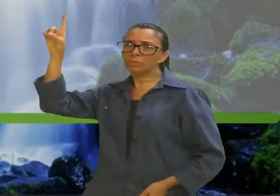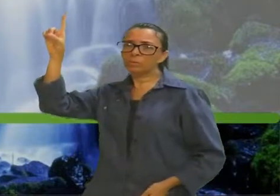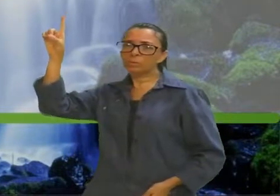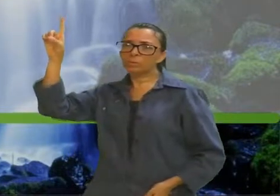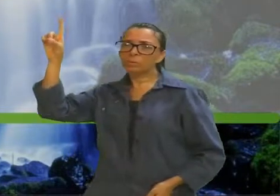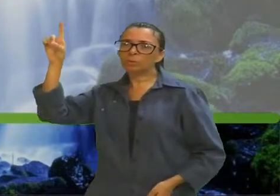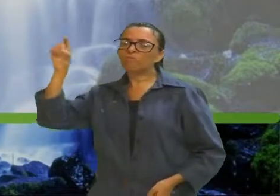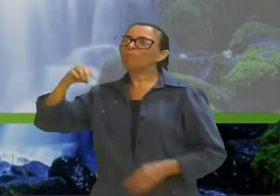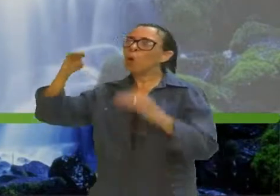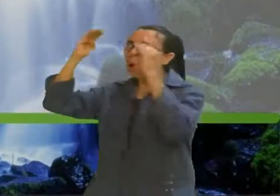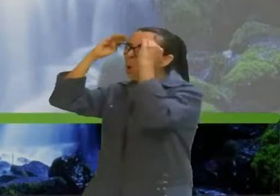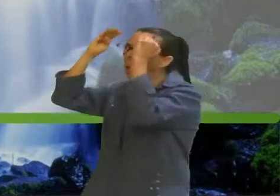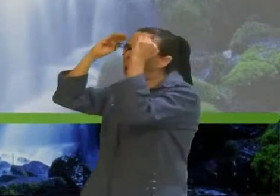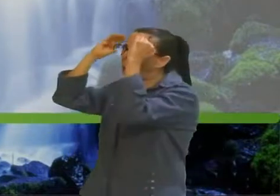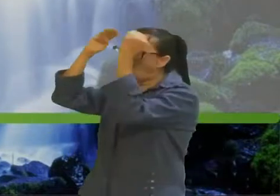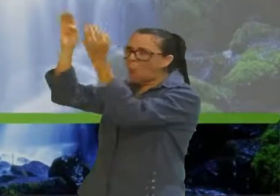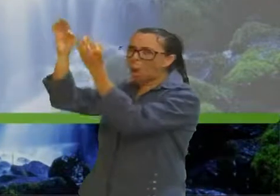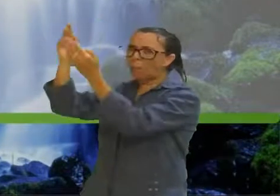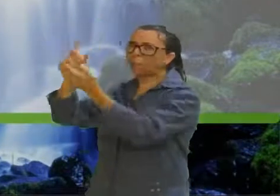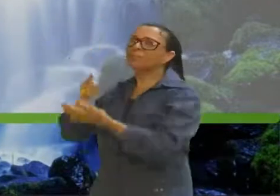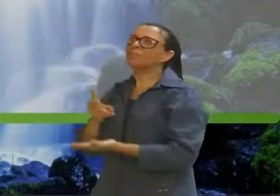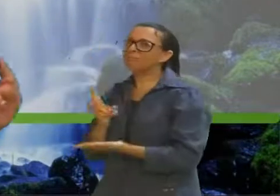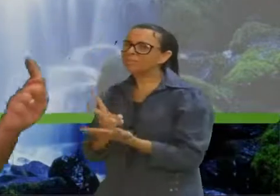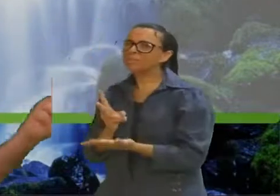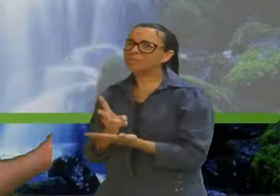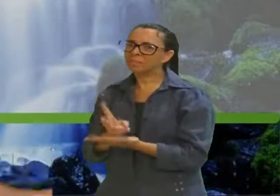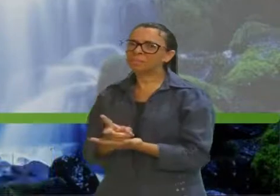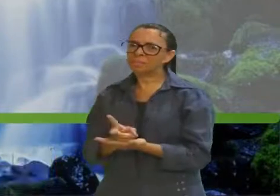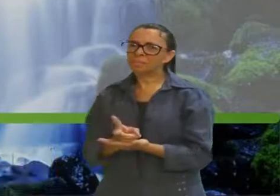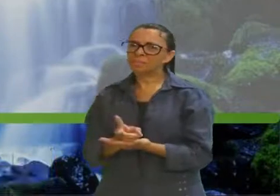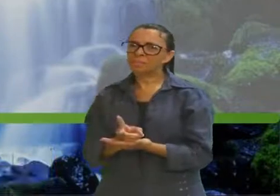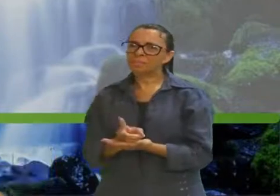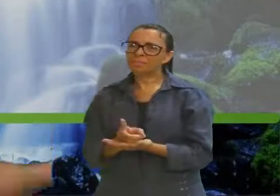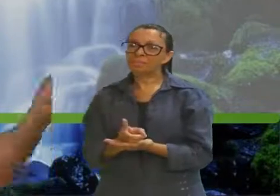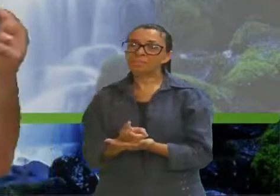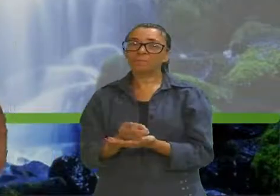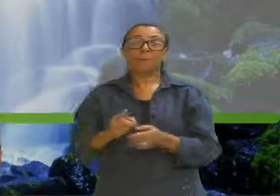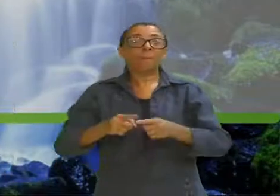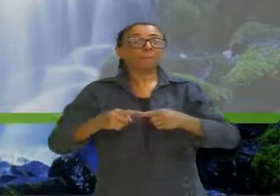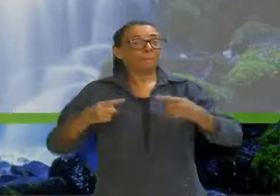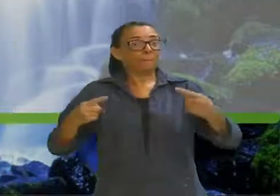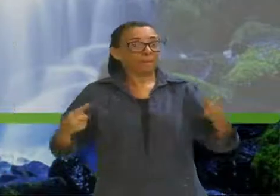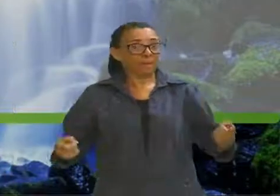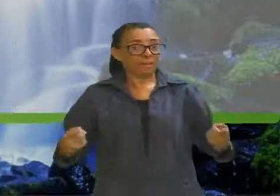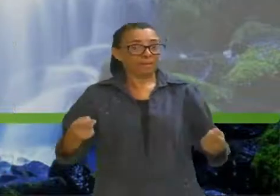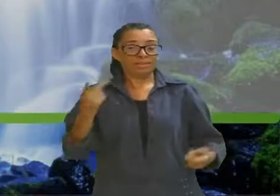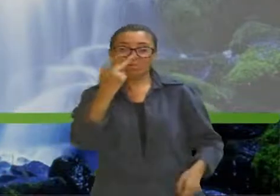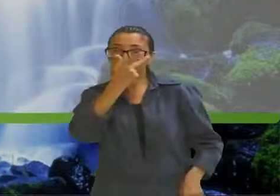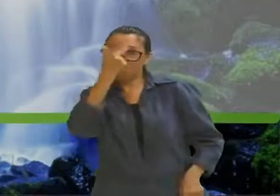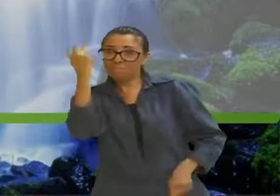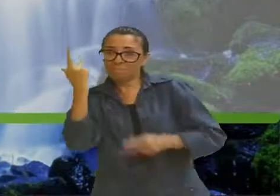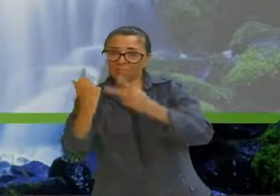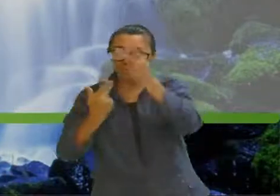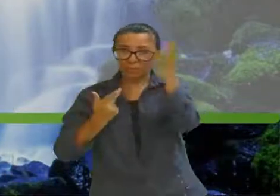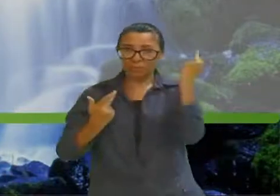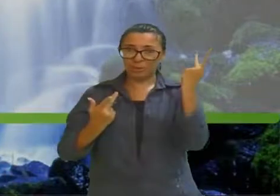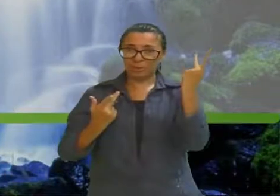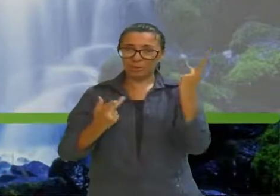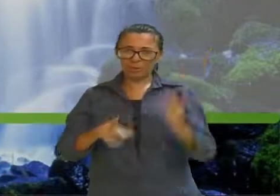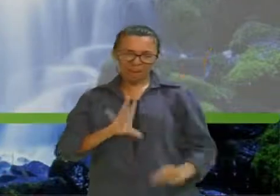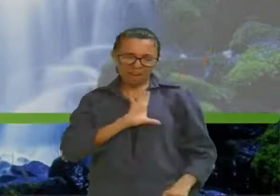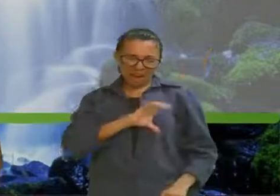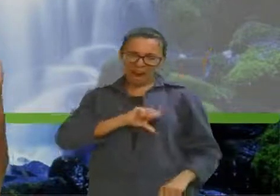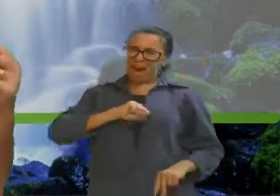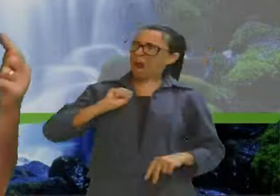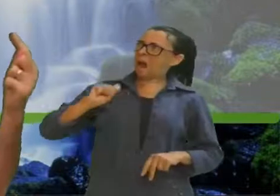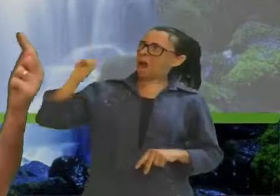E o verso 24a: quem não me ama, não guarda as minhas palavras, e a